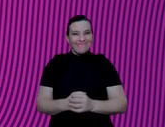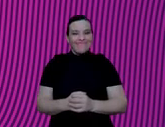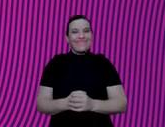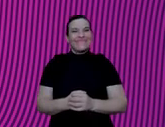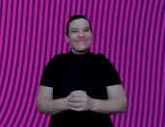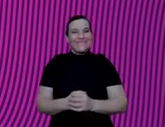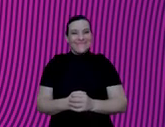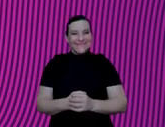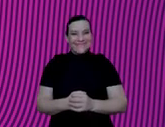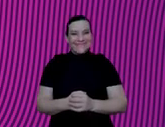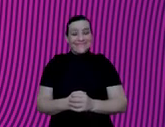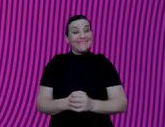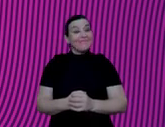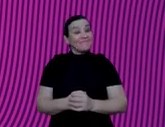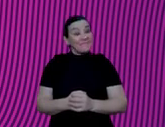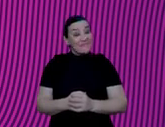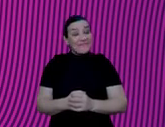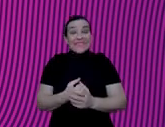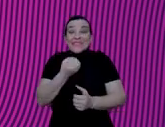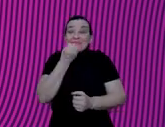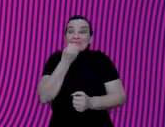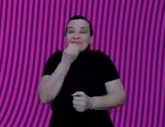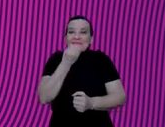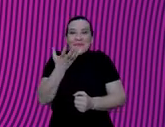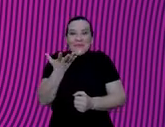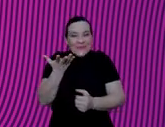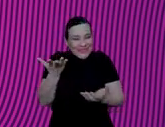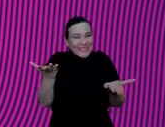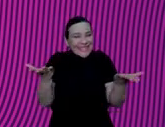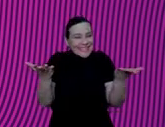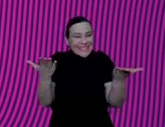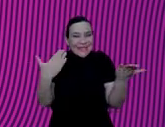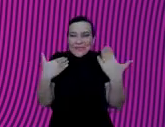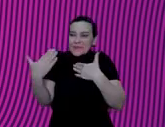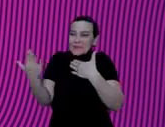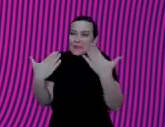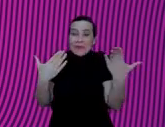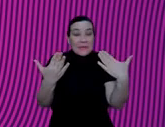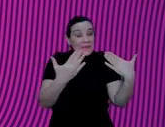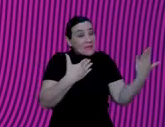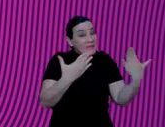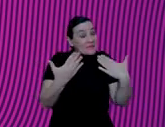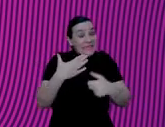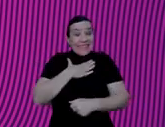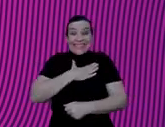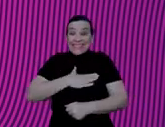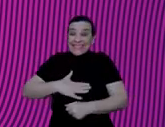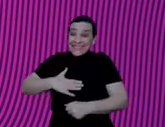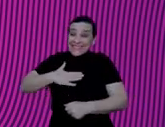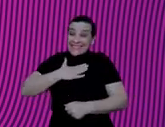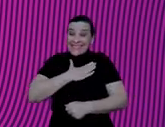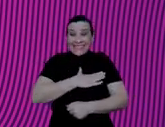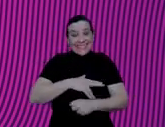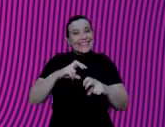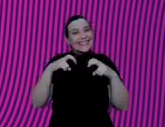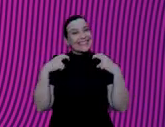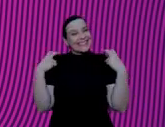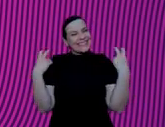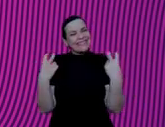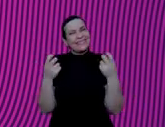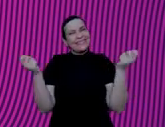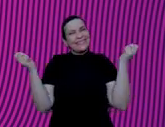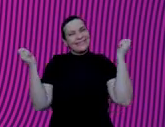tá tão gostoso esse bate-papo, foi tão boa essa mesa redonda que a gente ficaria aqui bastante